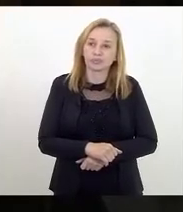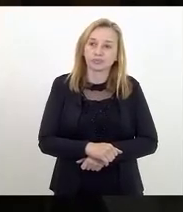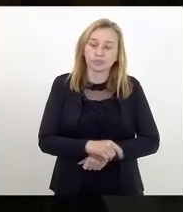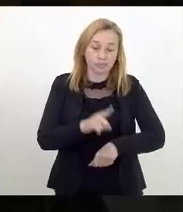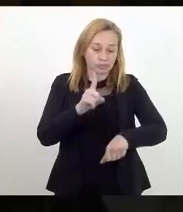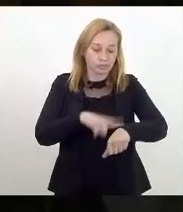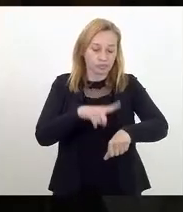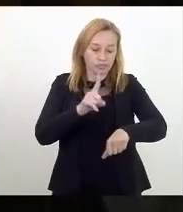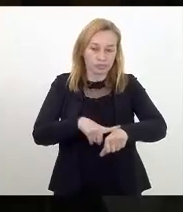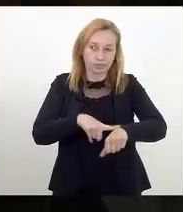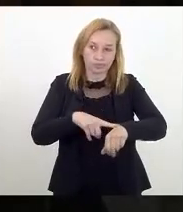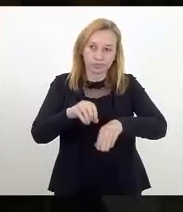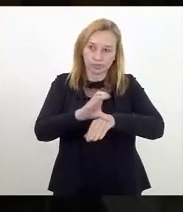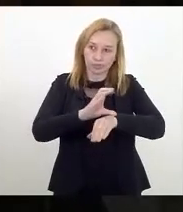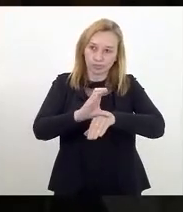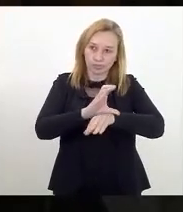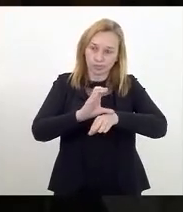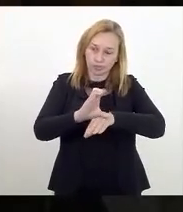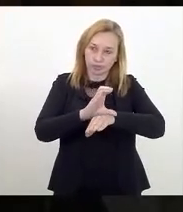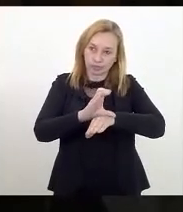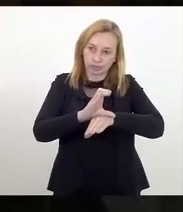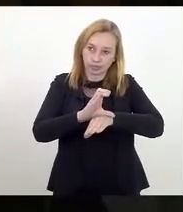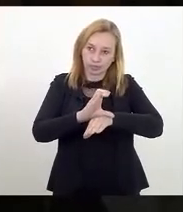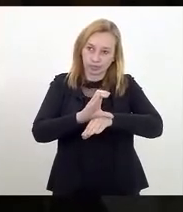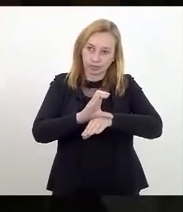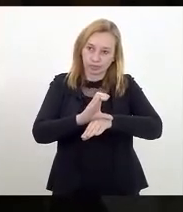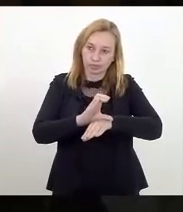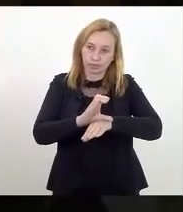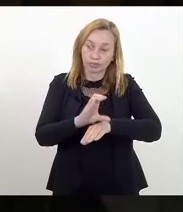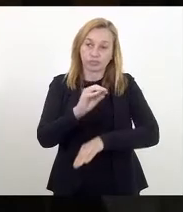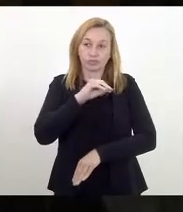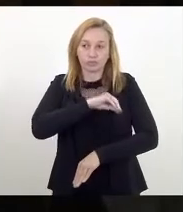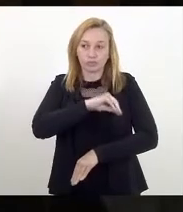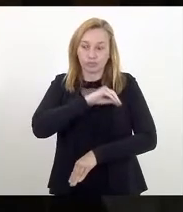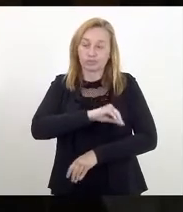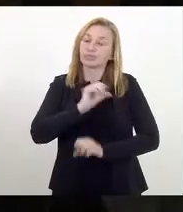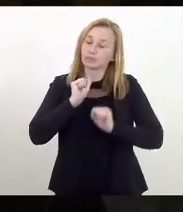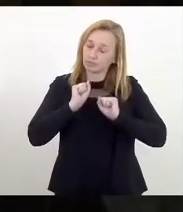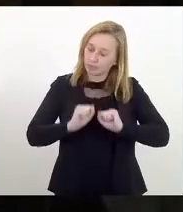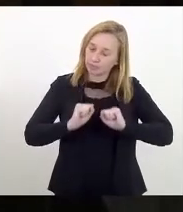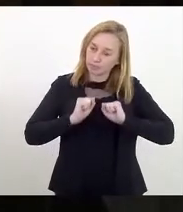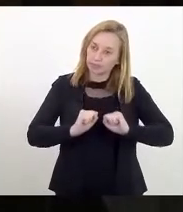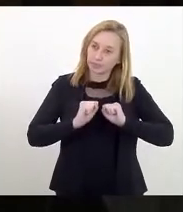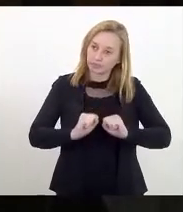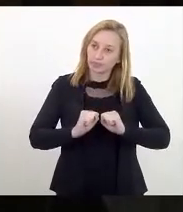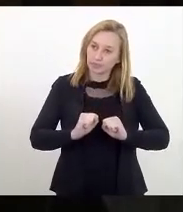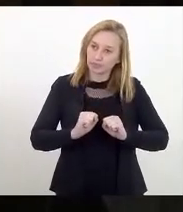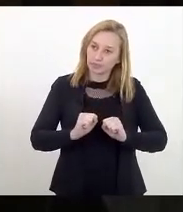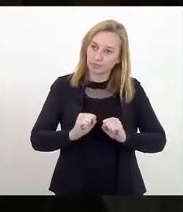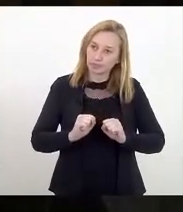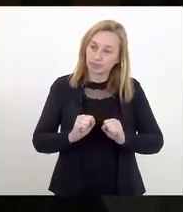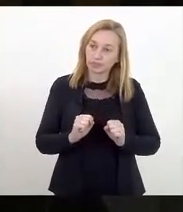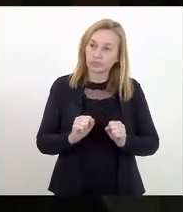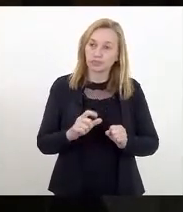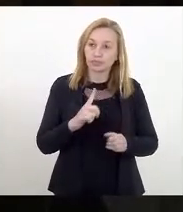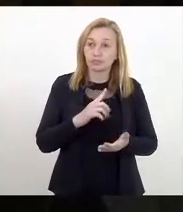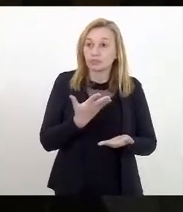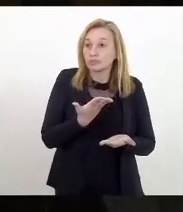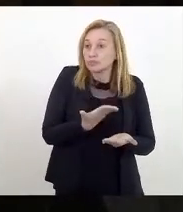constitucional para que os salários possam ter as suas perdas